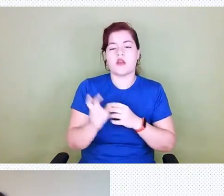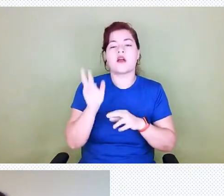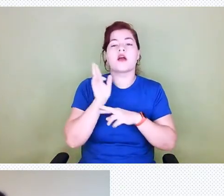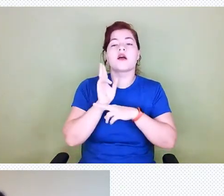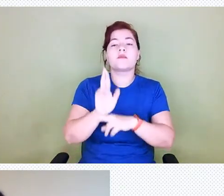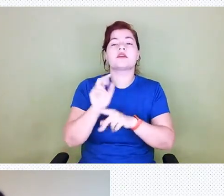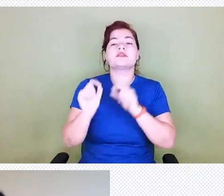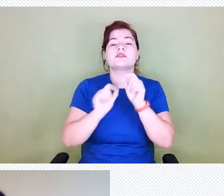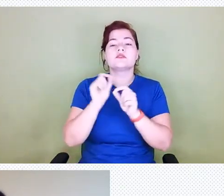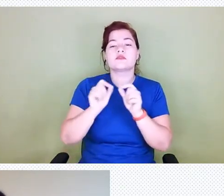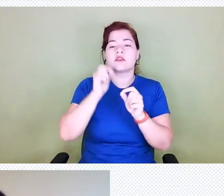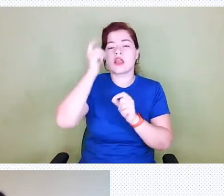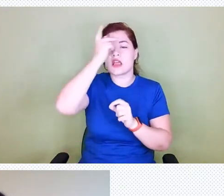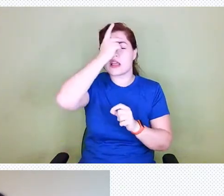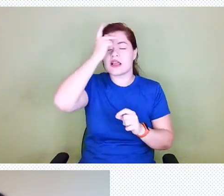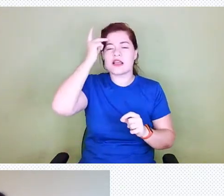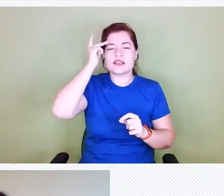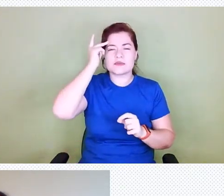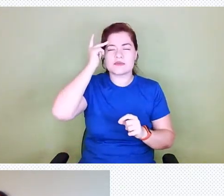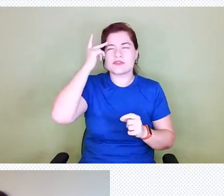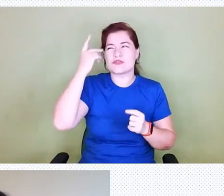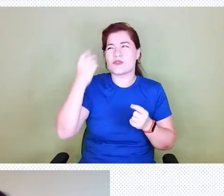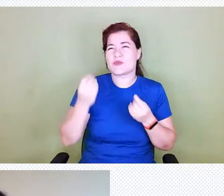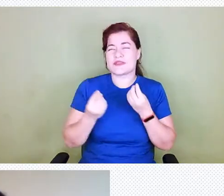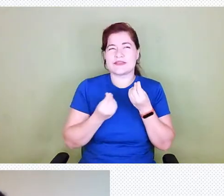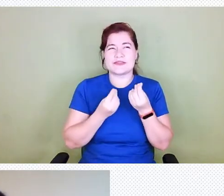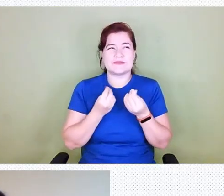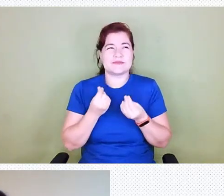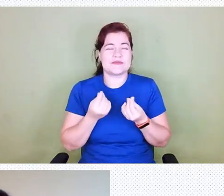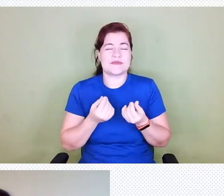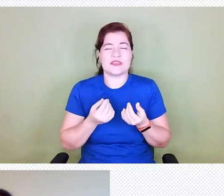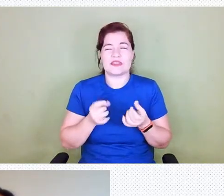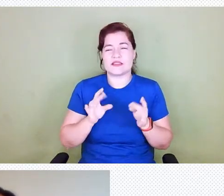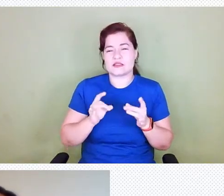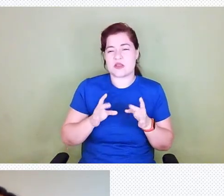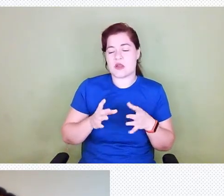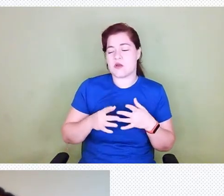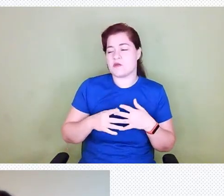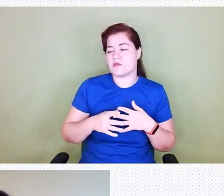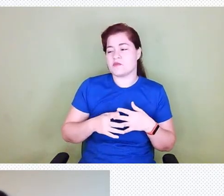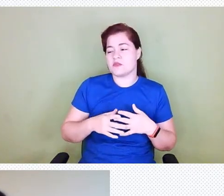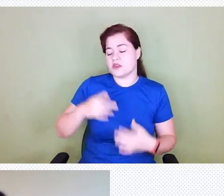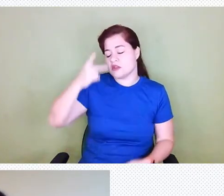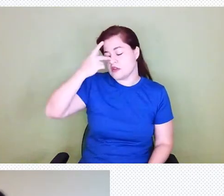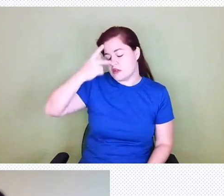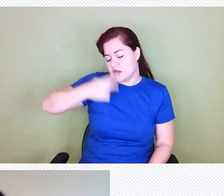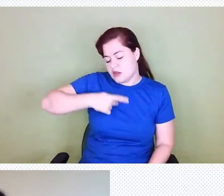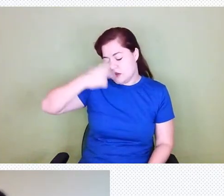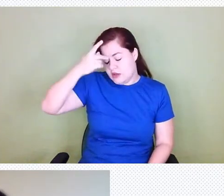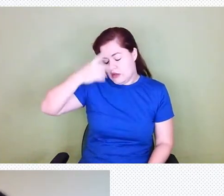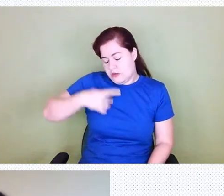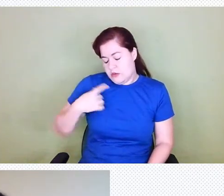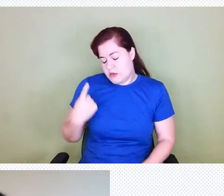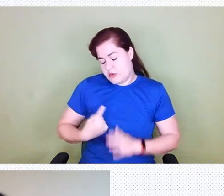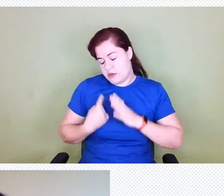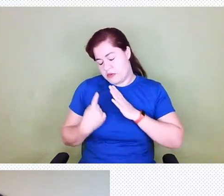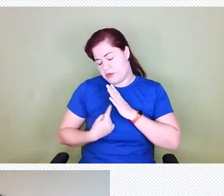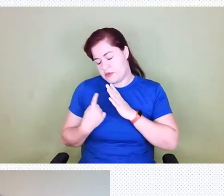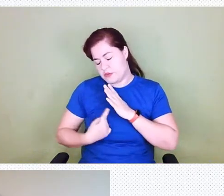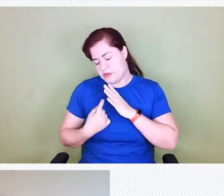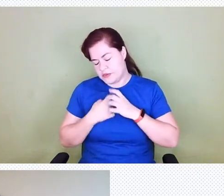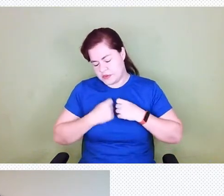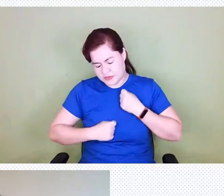as pessoas inóspitas, que vivem solitárias nas suas angústias, nas suas ansiedades